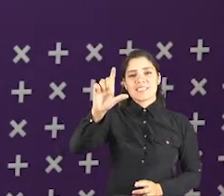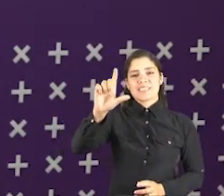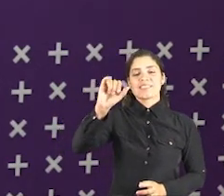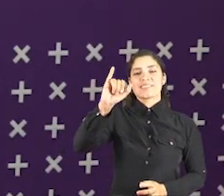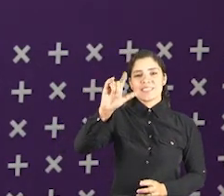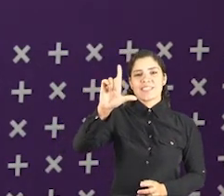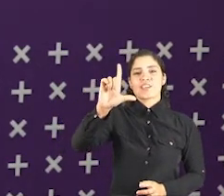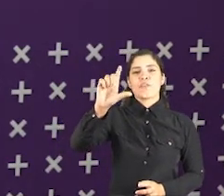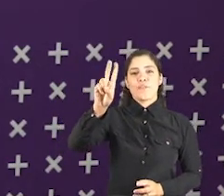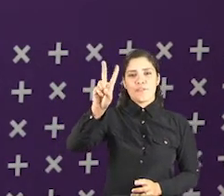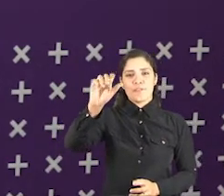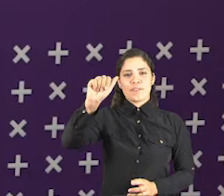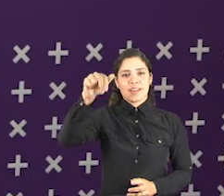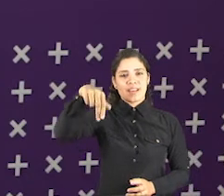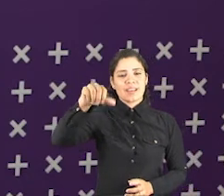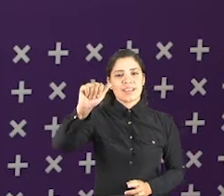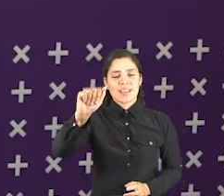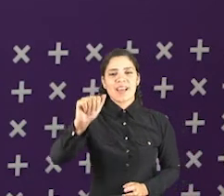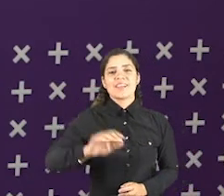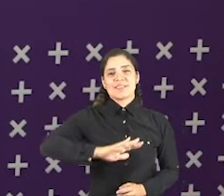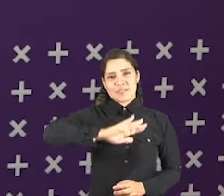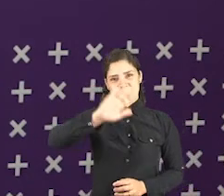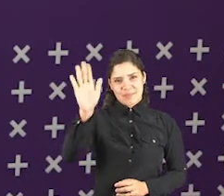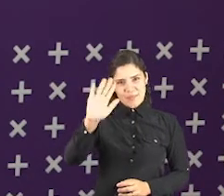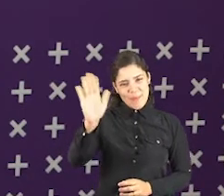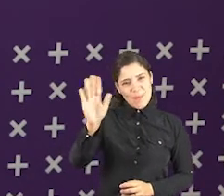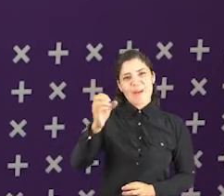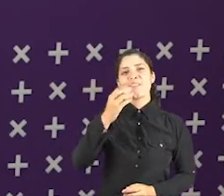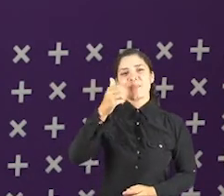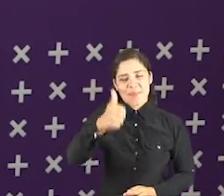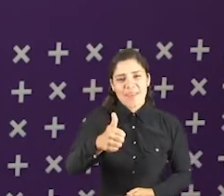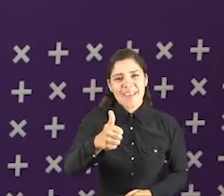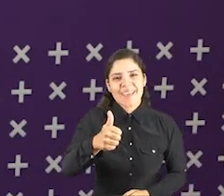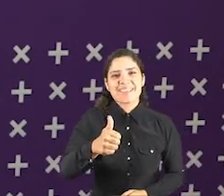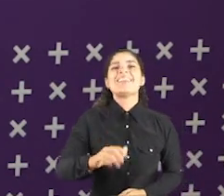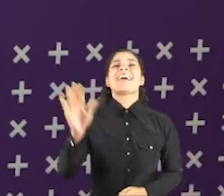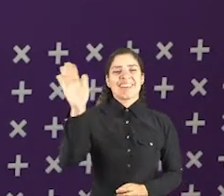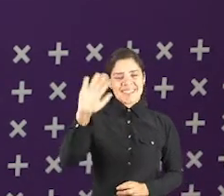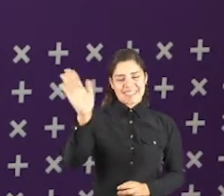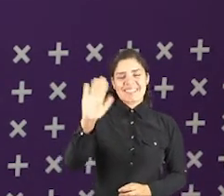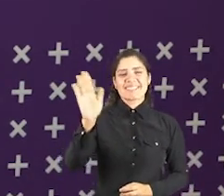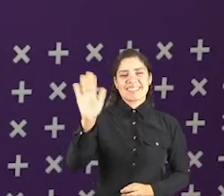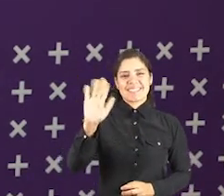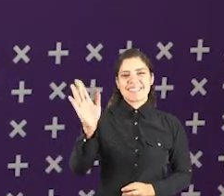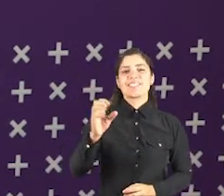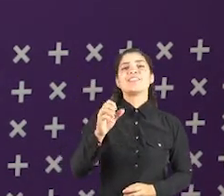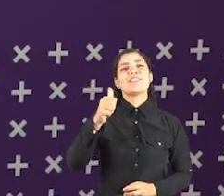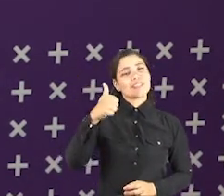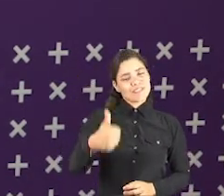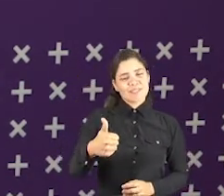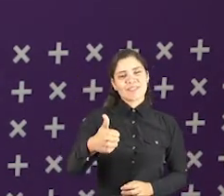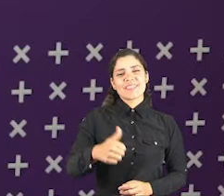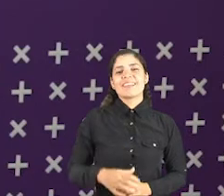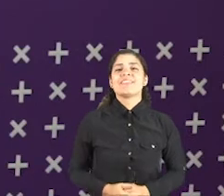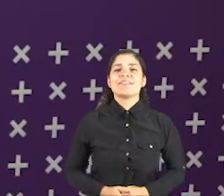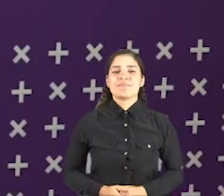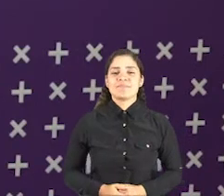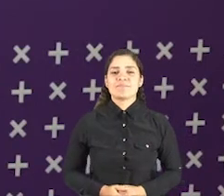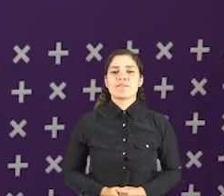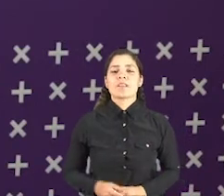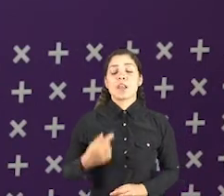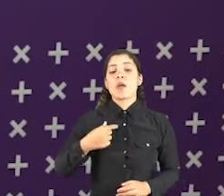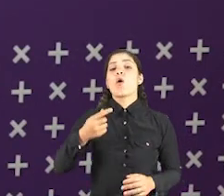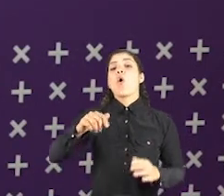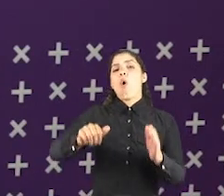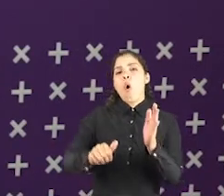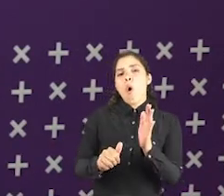para mim para ver se vocês estão me ouvindo direitinho aí eu vi Joia eu queria começar pelo André André você pode direcionar